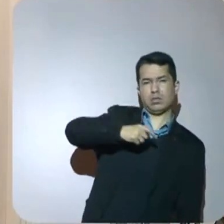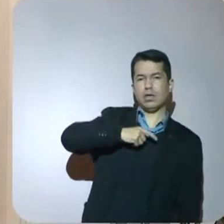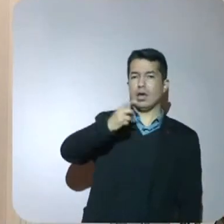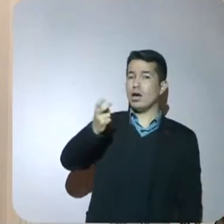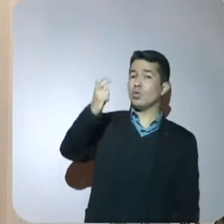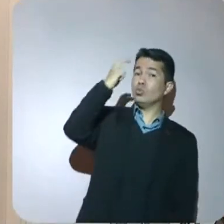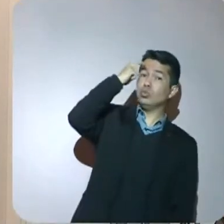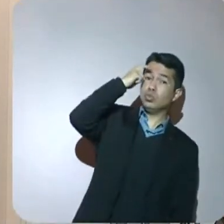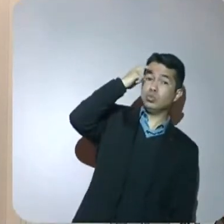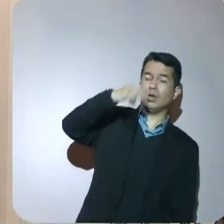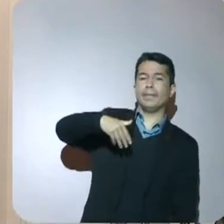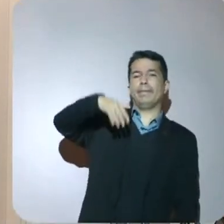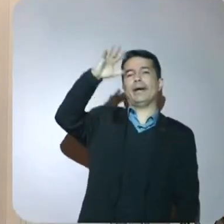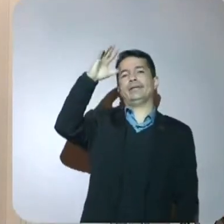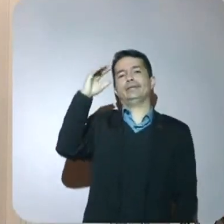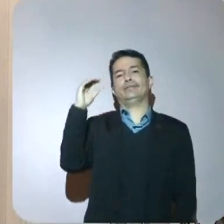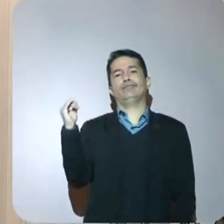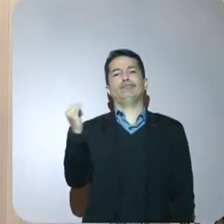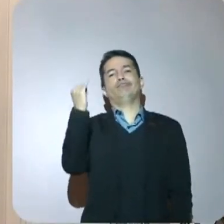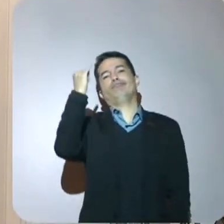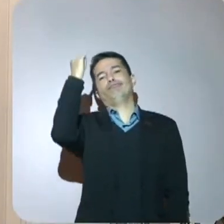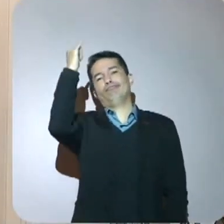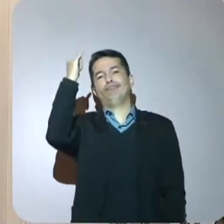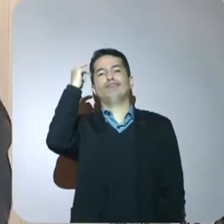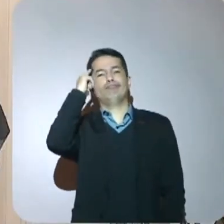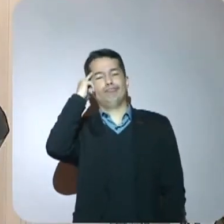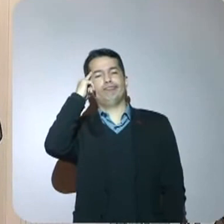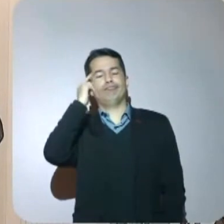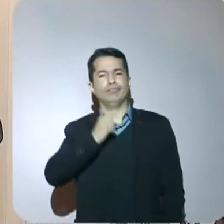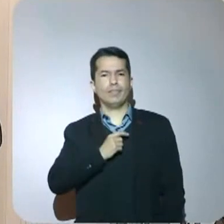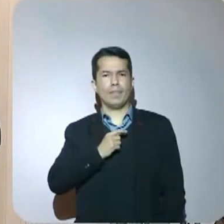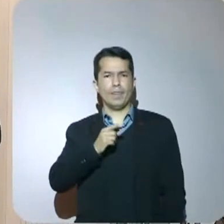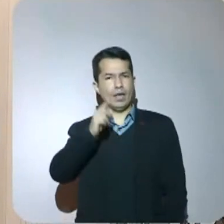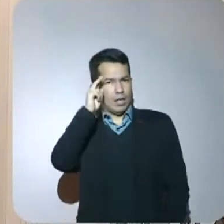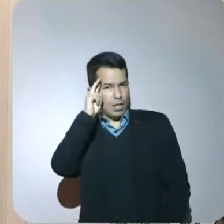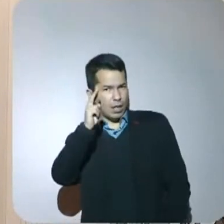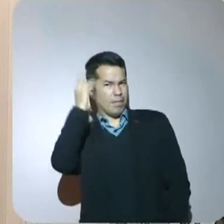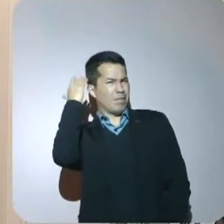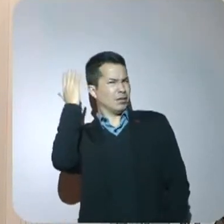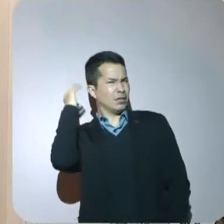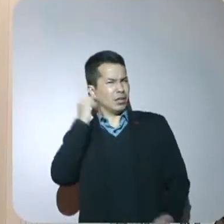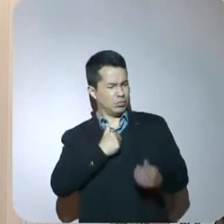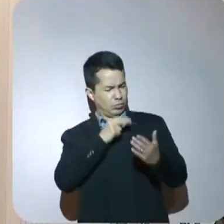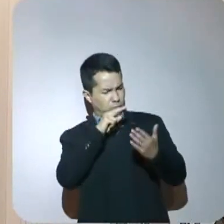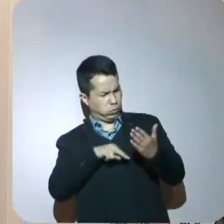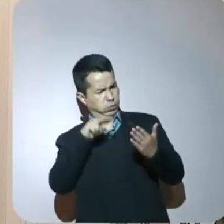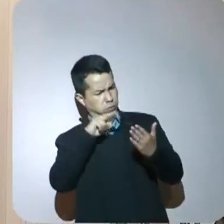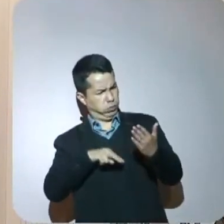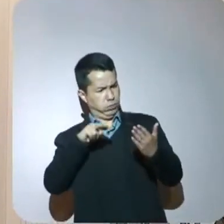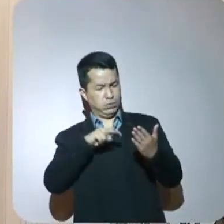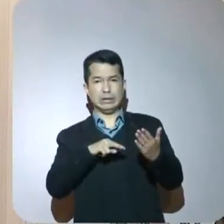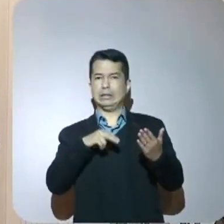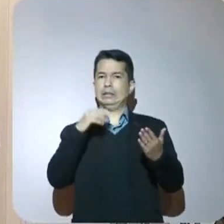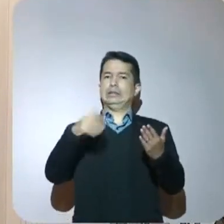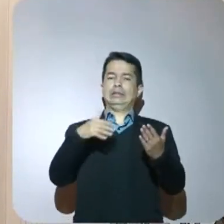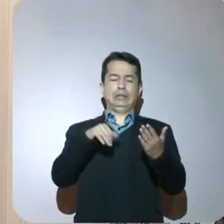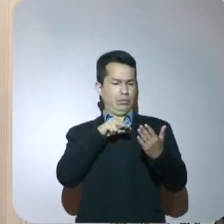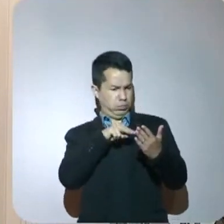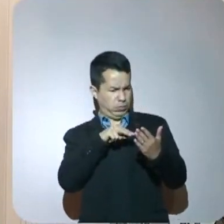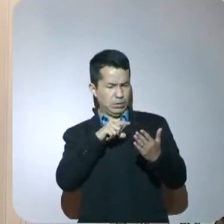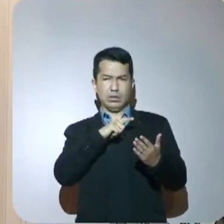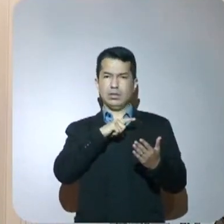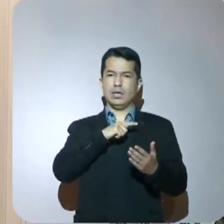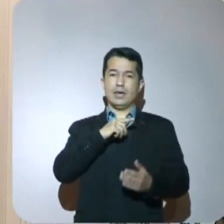missões escritos na história, que eles afirmavam que a obra missionária era civilizar,